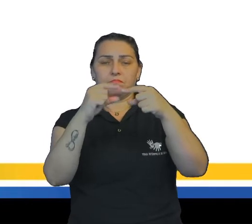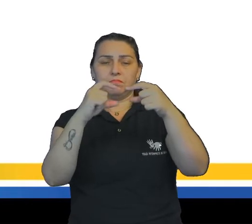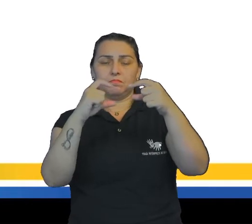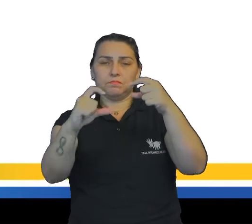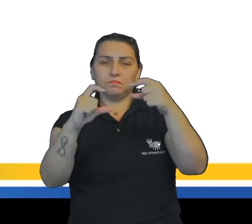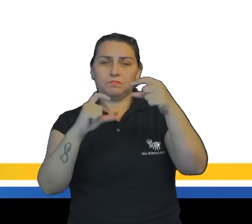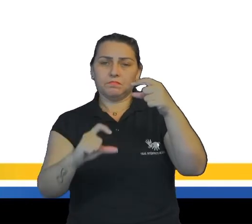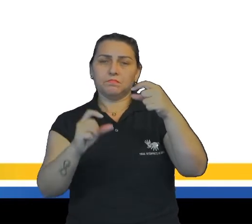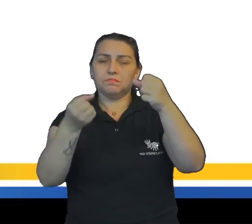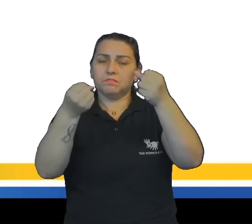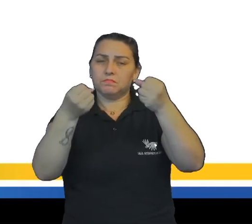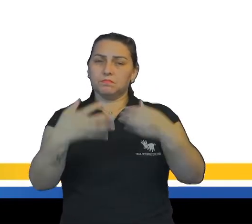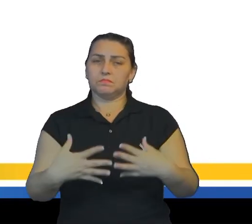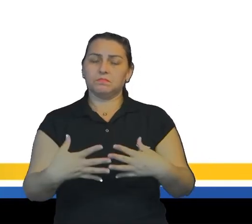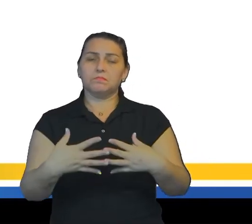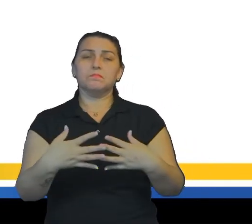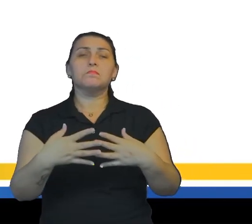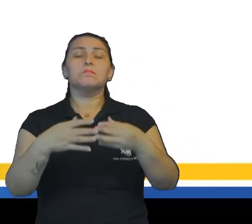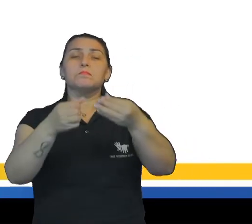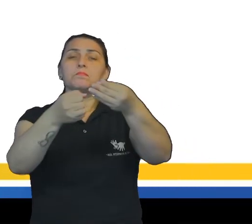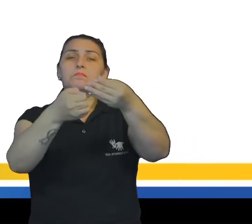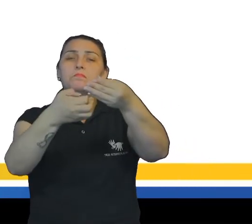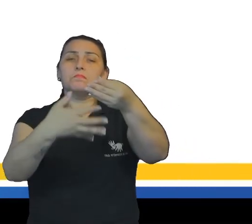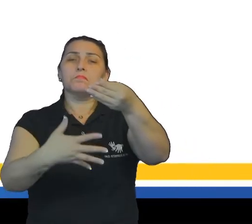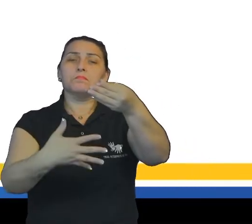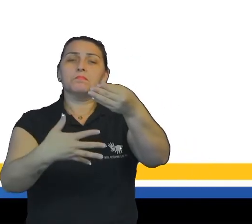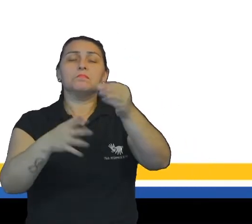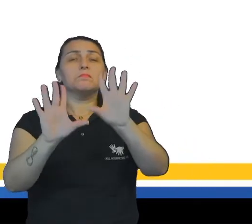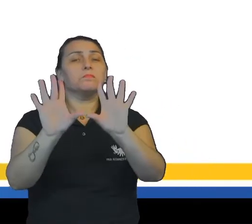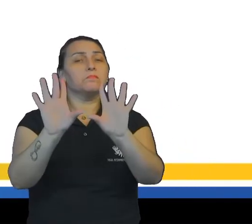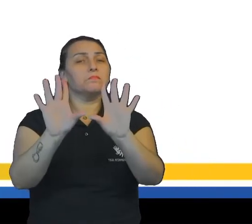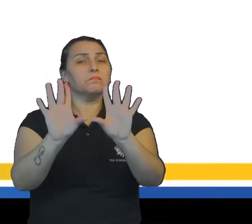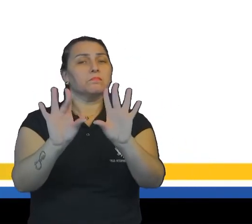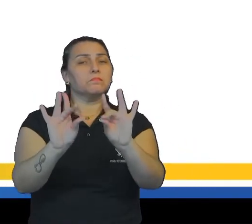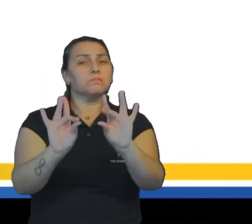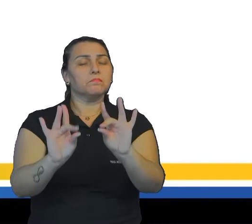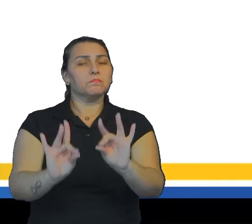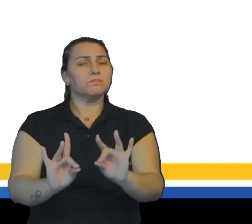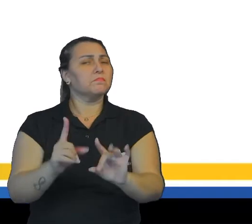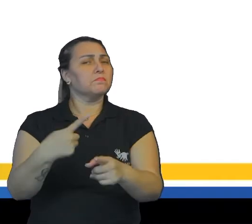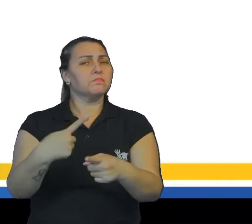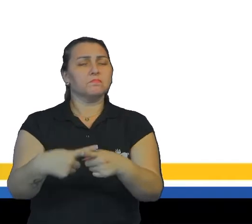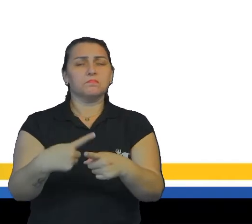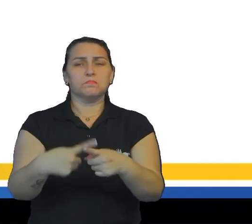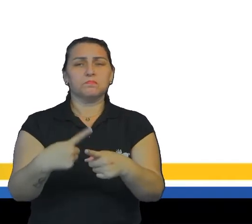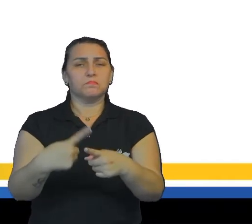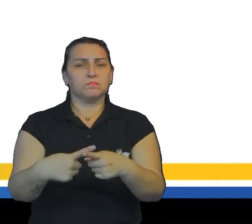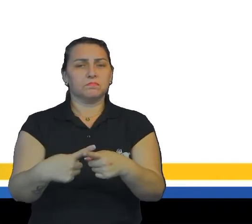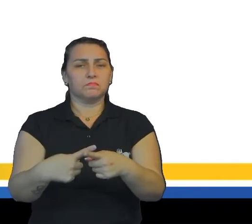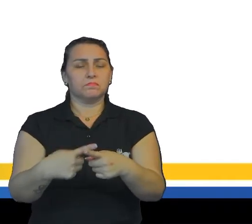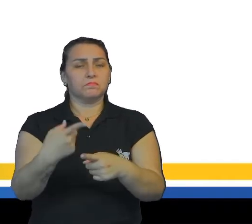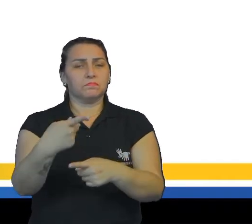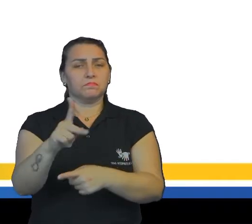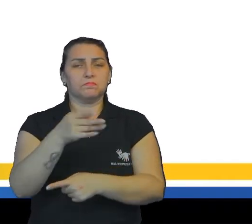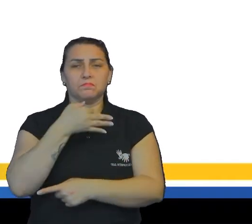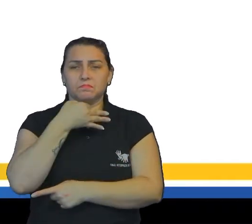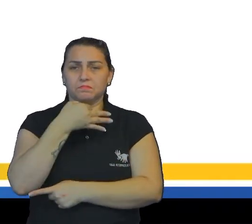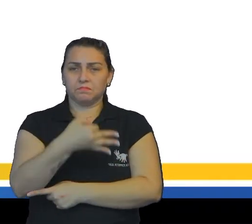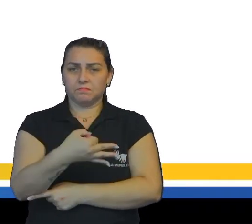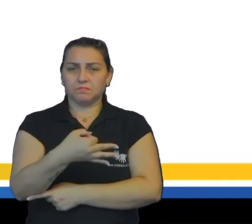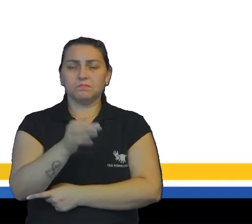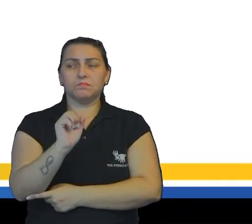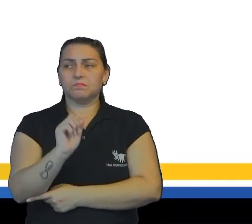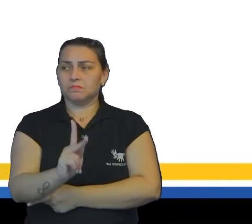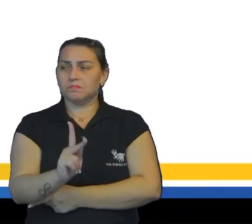vai explicar, pessoal, no desenvolvimento, em detalhes, o porquê do seu posicionamento, ok?